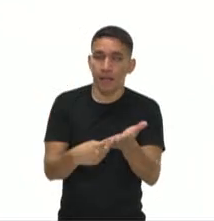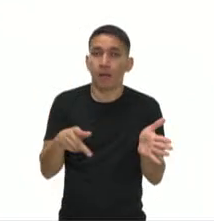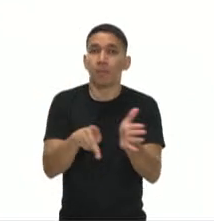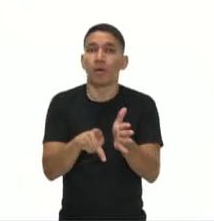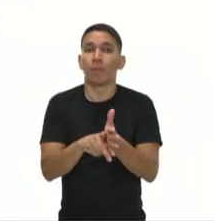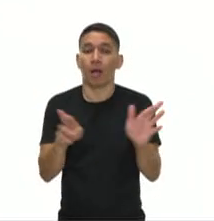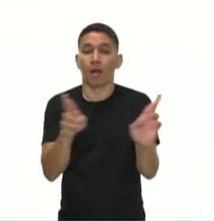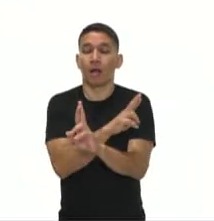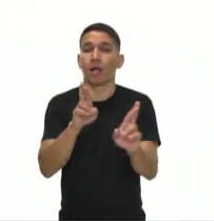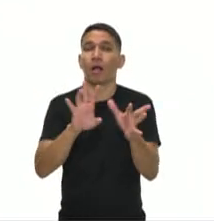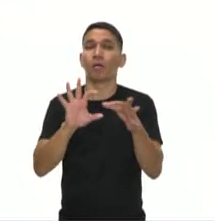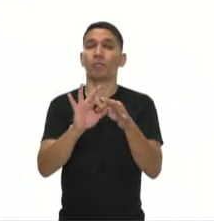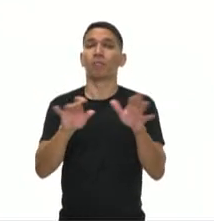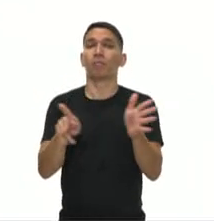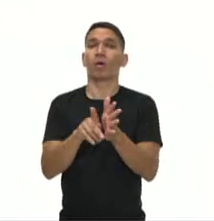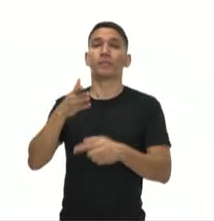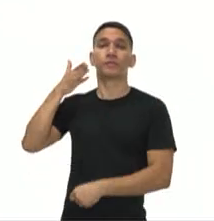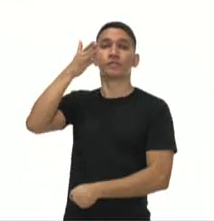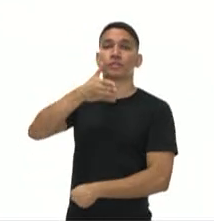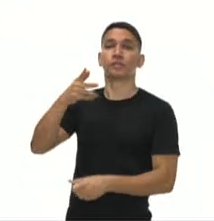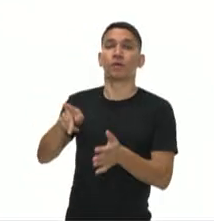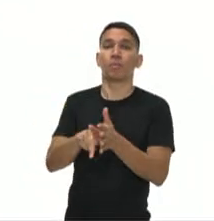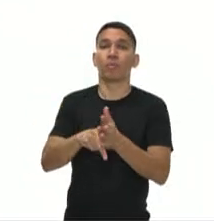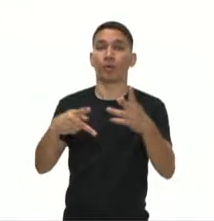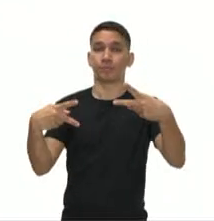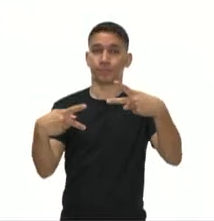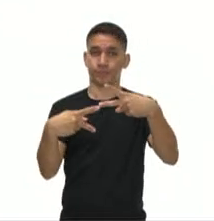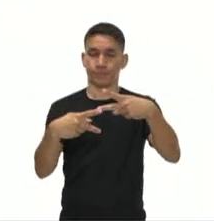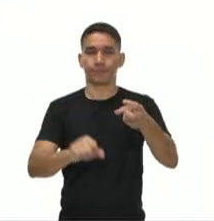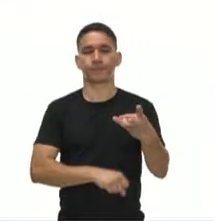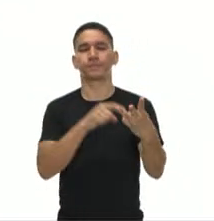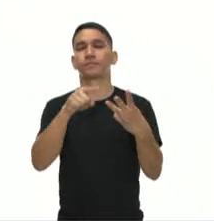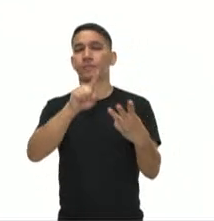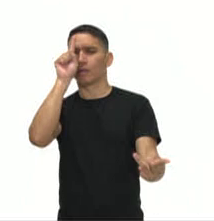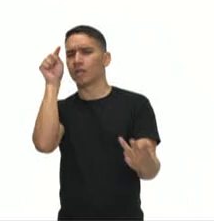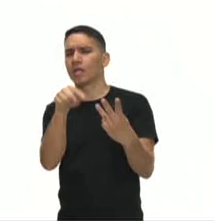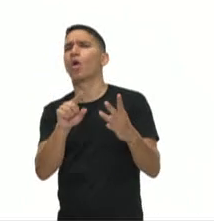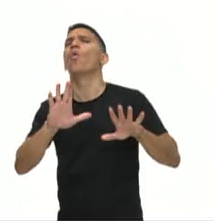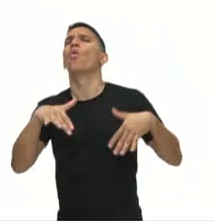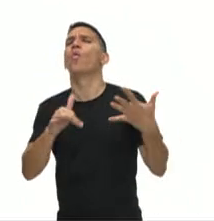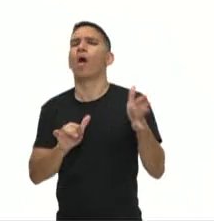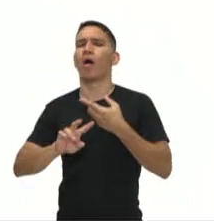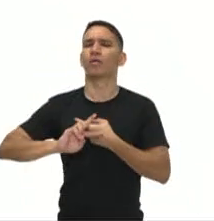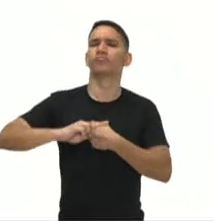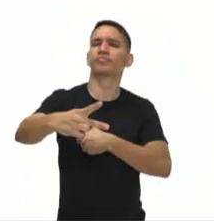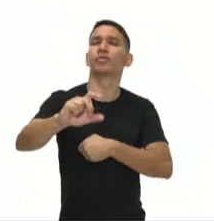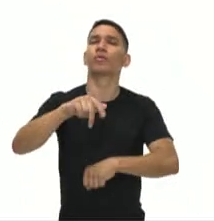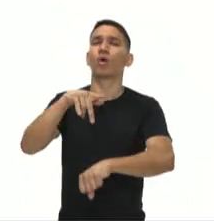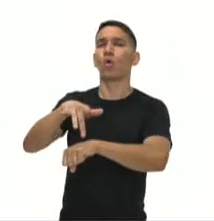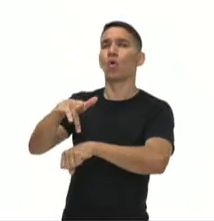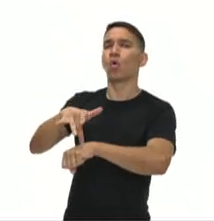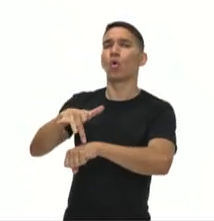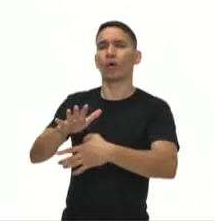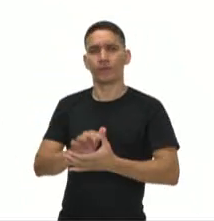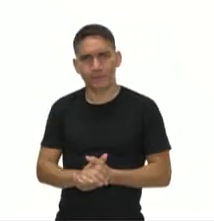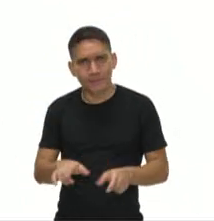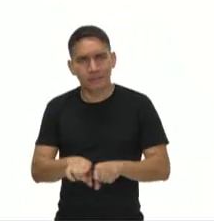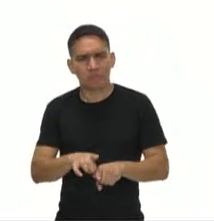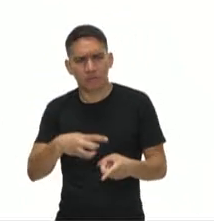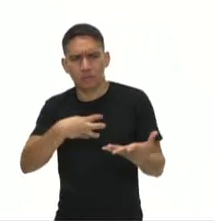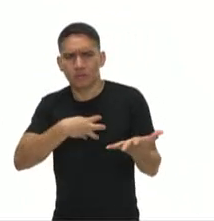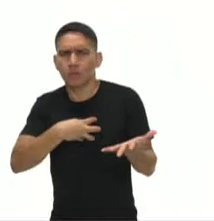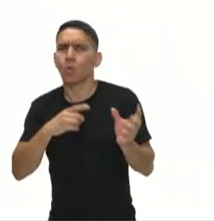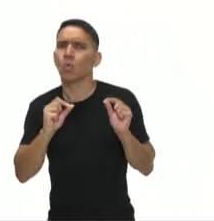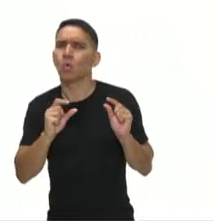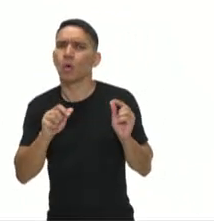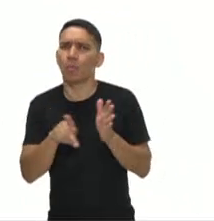por pronomes do texto. Identificar efeitos de ironia, reconhecendo o efeito de sentido decorrente